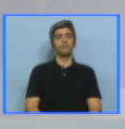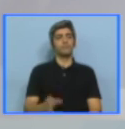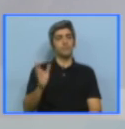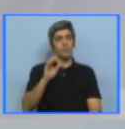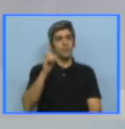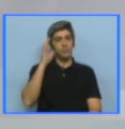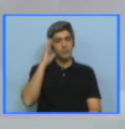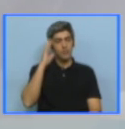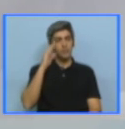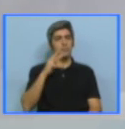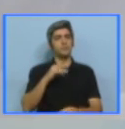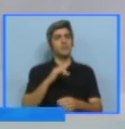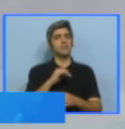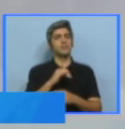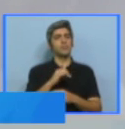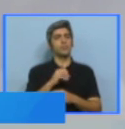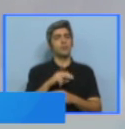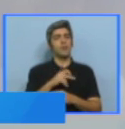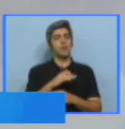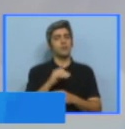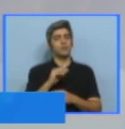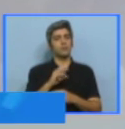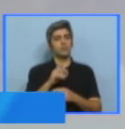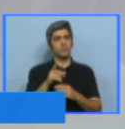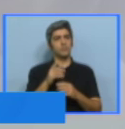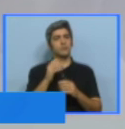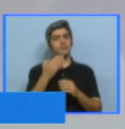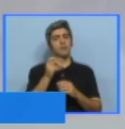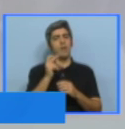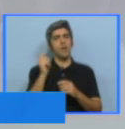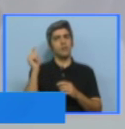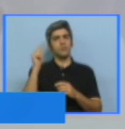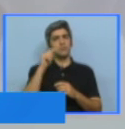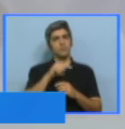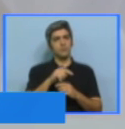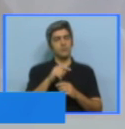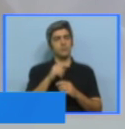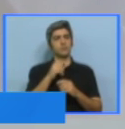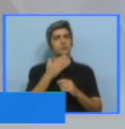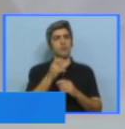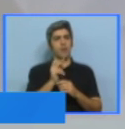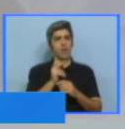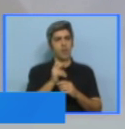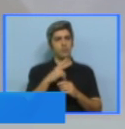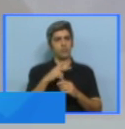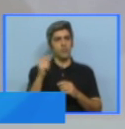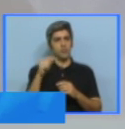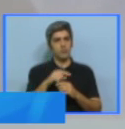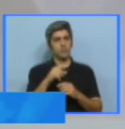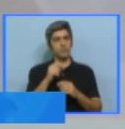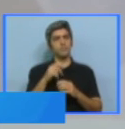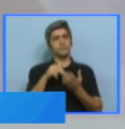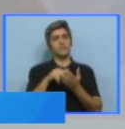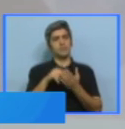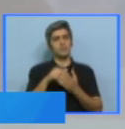Olá, boa tarde. Os missionários combonianos estão a celebrar os 70 anos da sua chegada a Portugal e a história de 7 décadas de presença missionária está